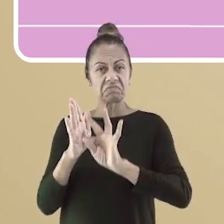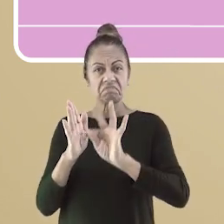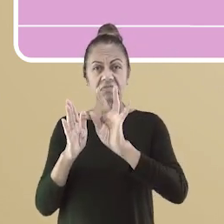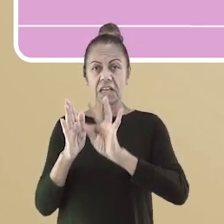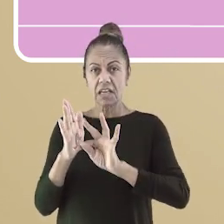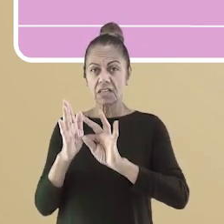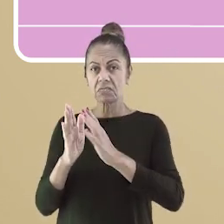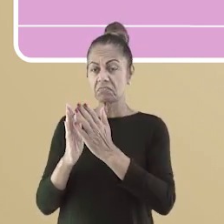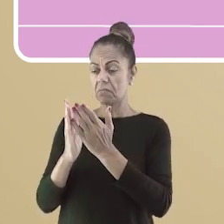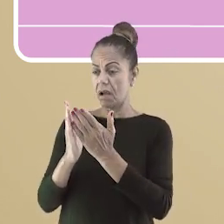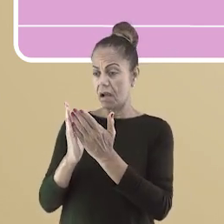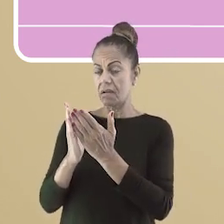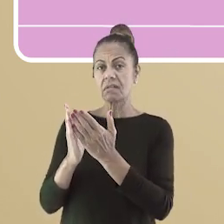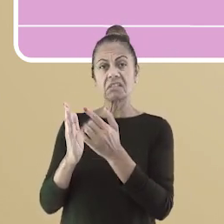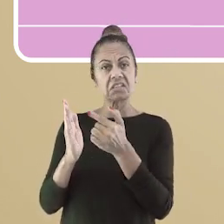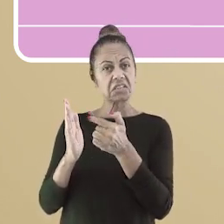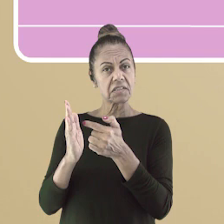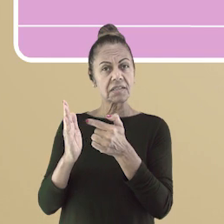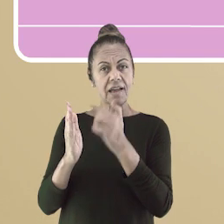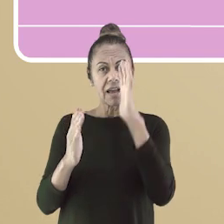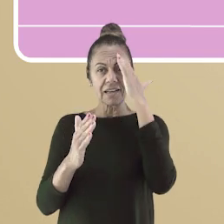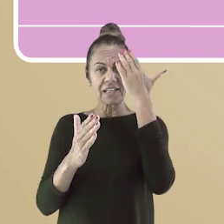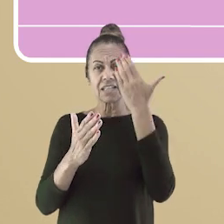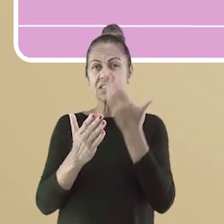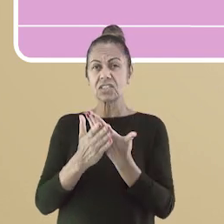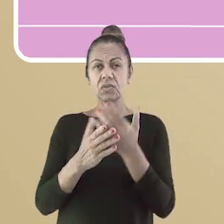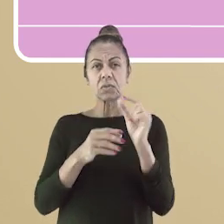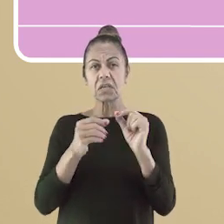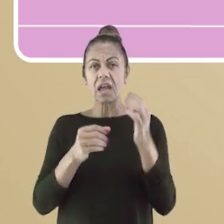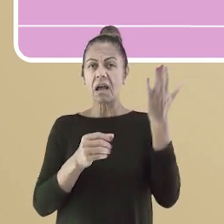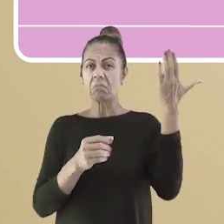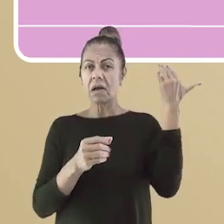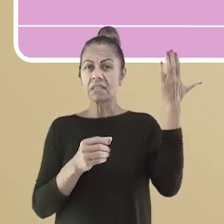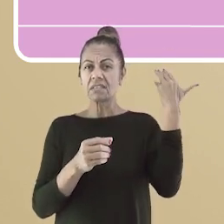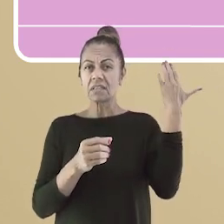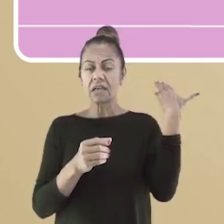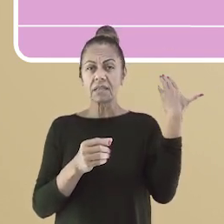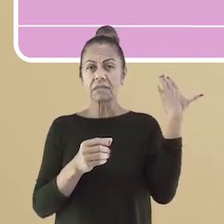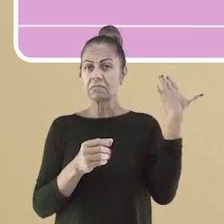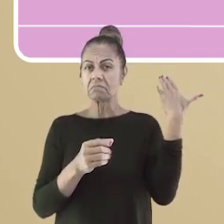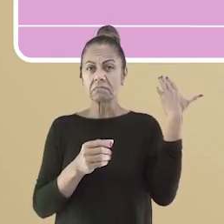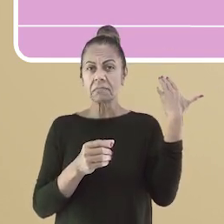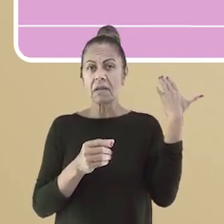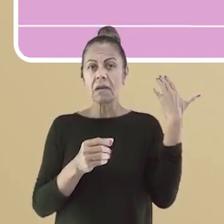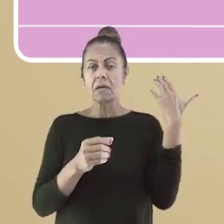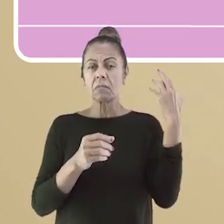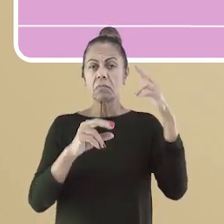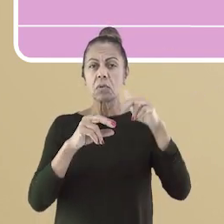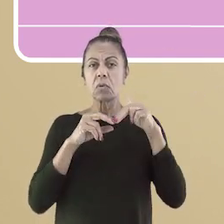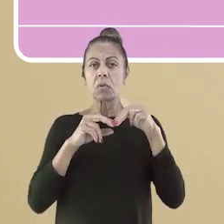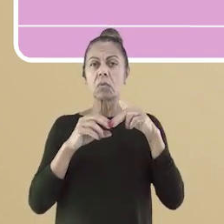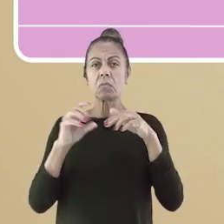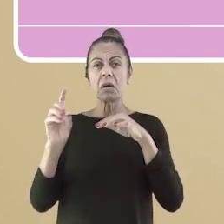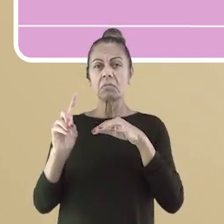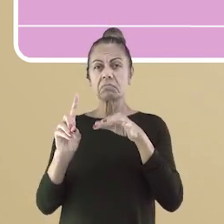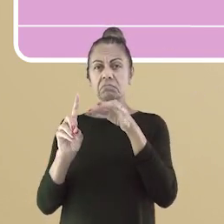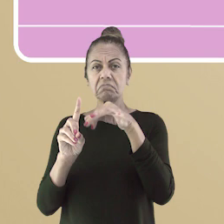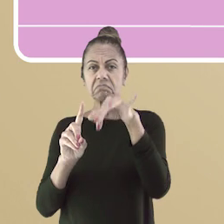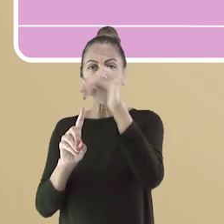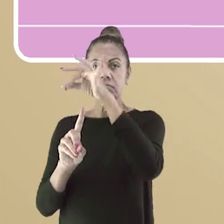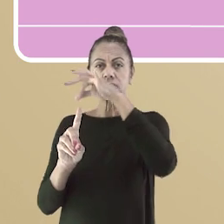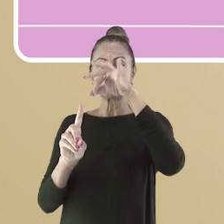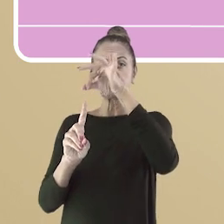Esses textos, que em muitos casos se acredita que tenham sido passados diretamente por uma